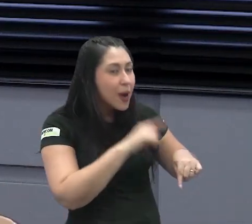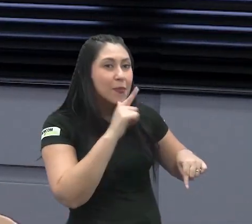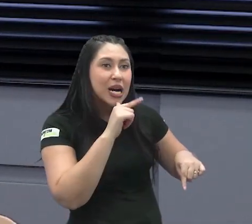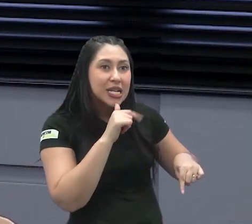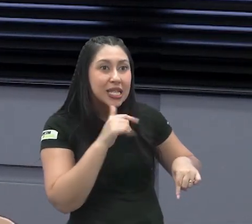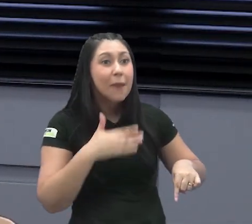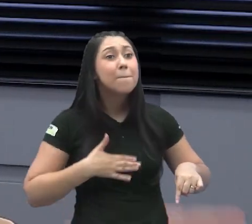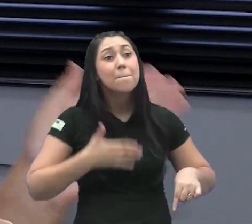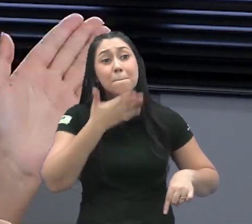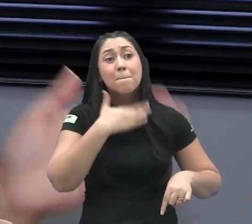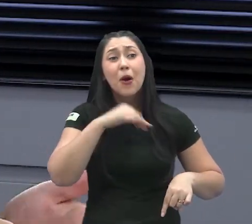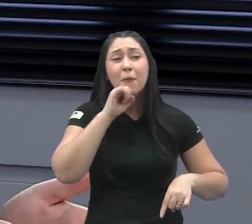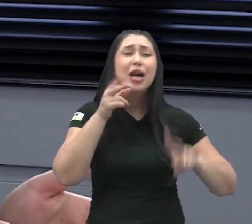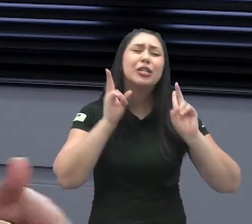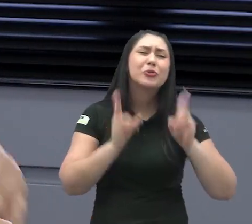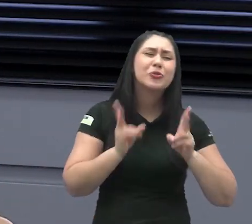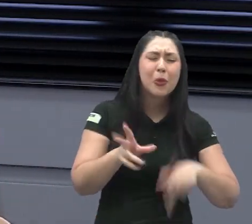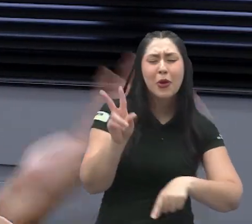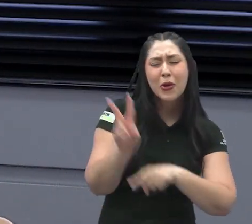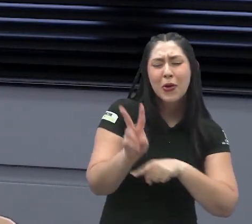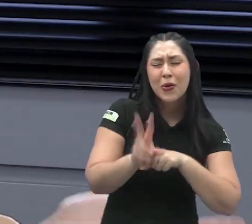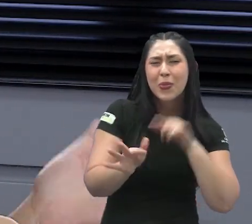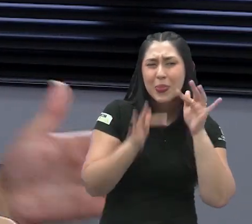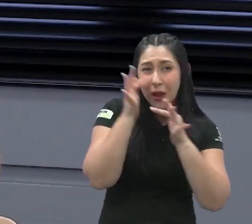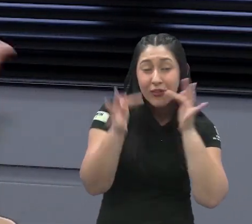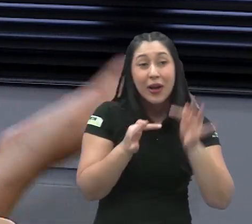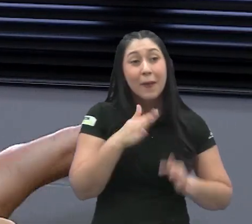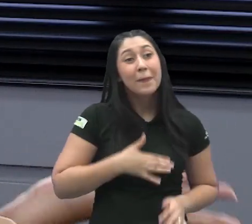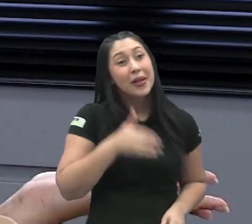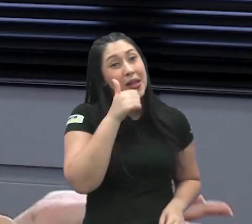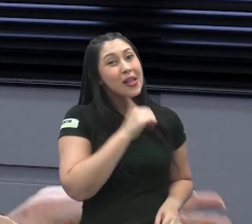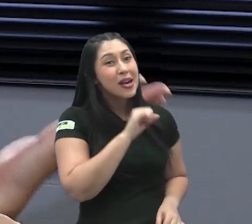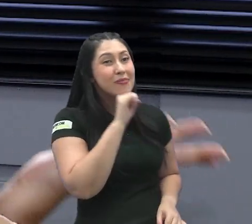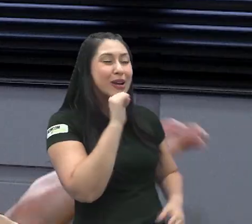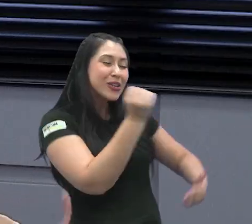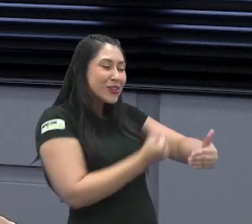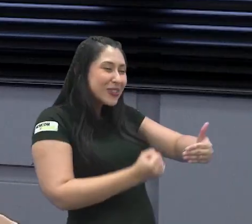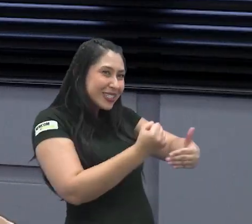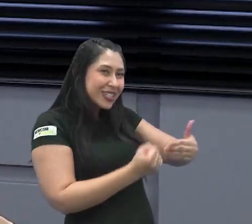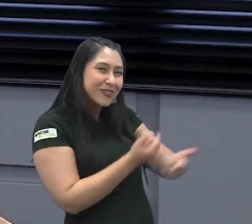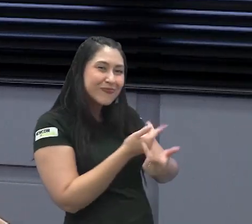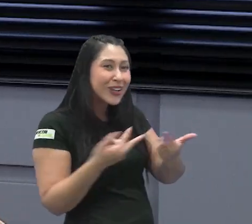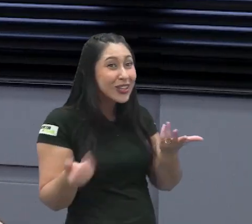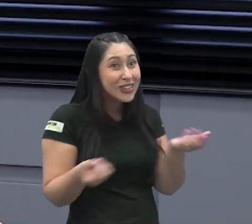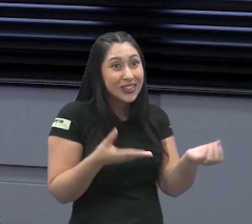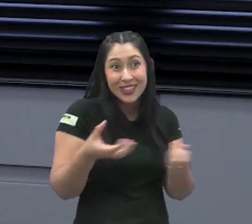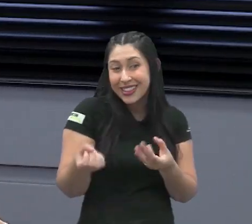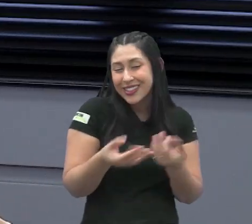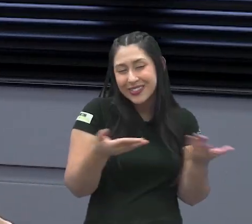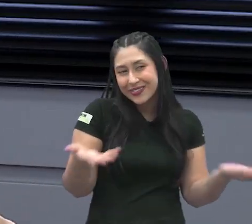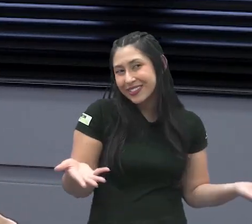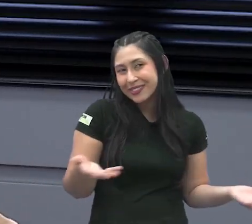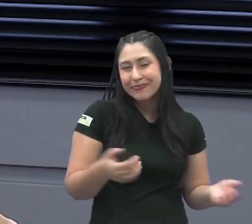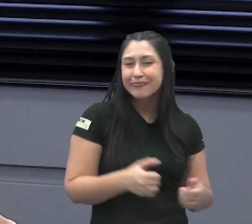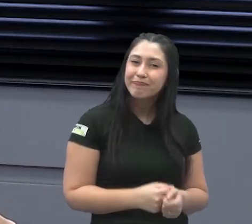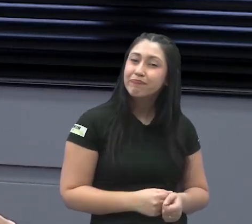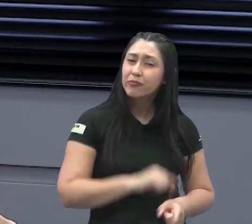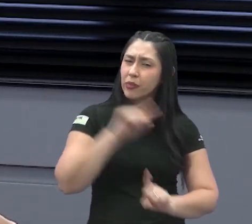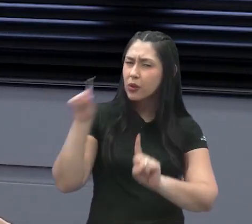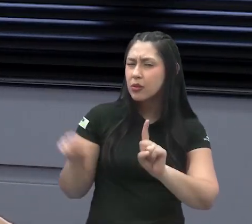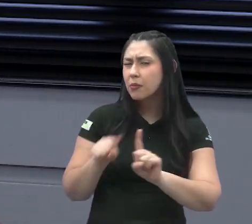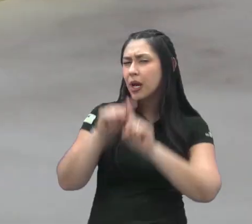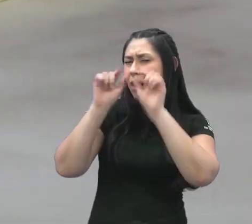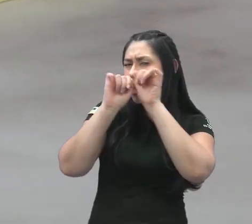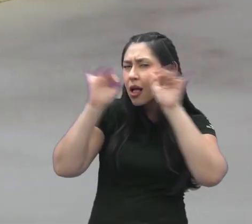com a piscina do lado de fora, meu pai sempre no jardim, né, cuidando das plantas, e a minha mãe que sempre gosta de cozinhar, fazer coisas novas, né,